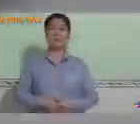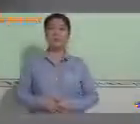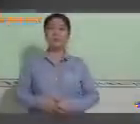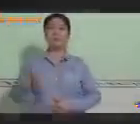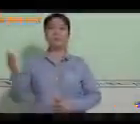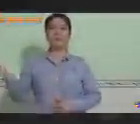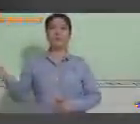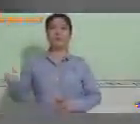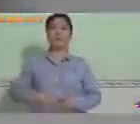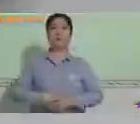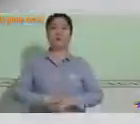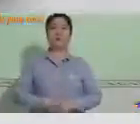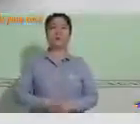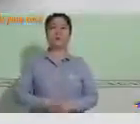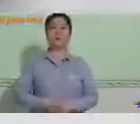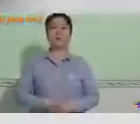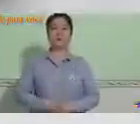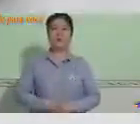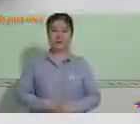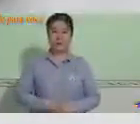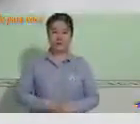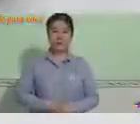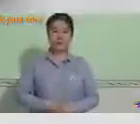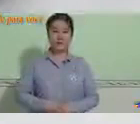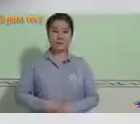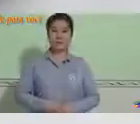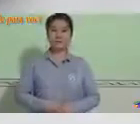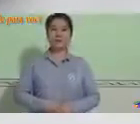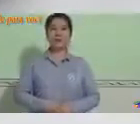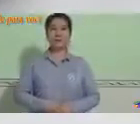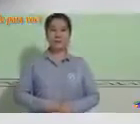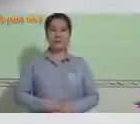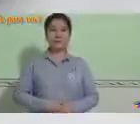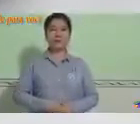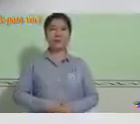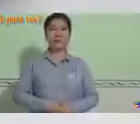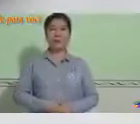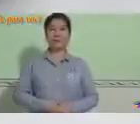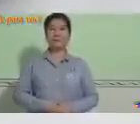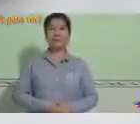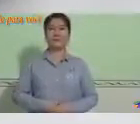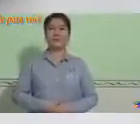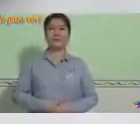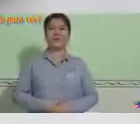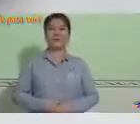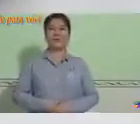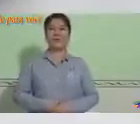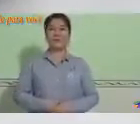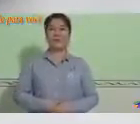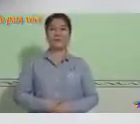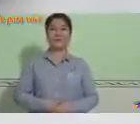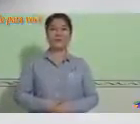vírgula, benéfico para a pessoa com sensibilidade ao glúten, ponto e vírgula, favorecer a saúde intestinal, vírgula, isso porque